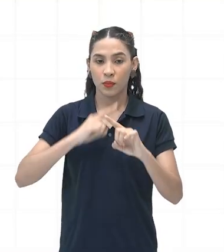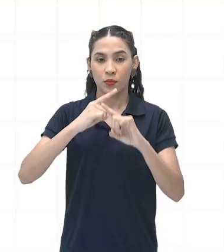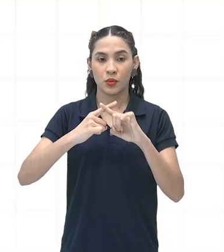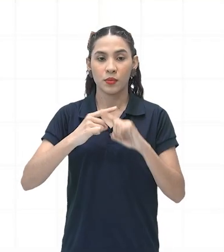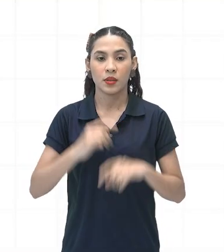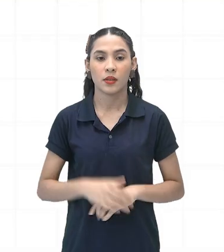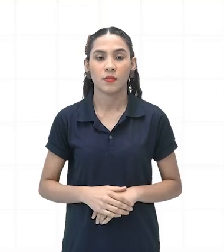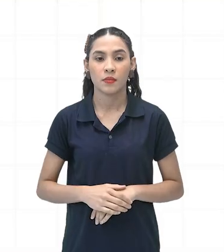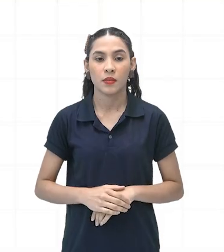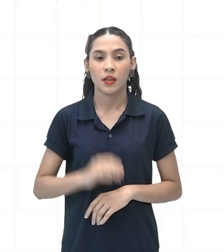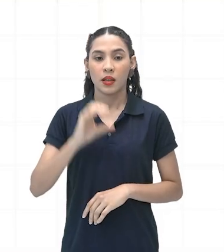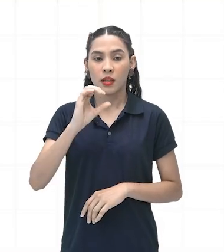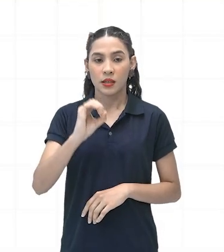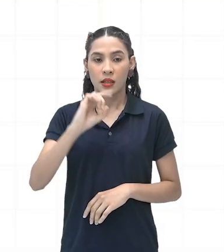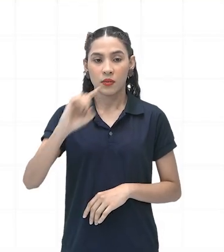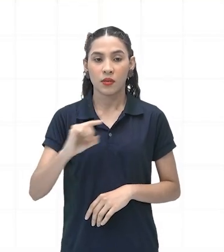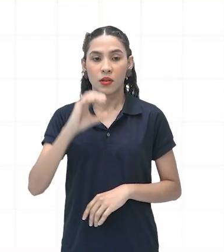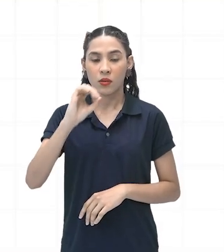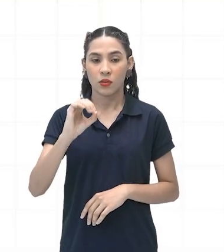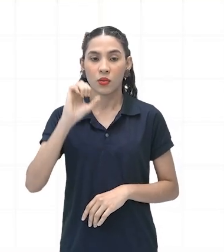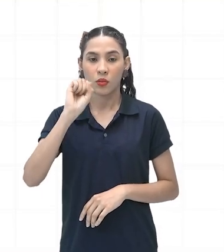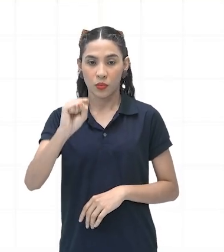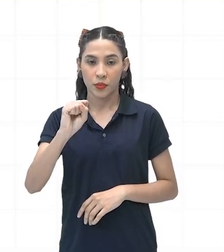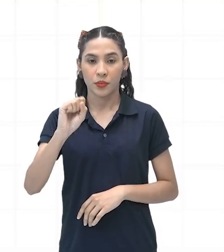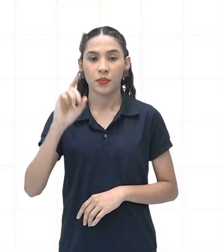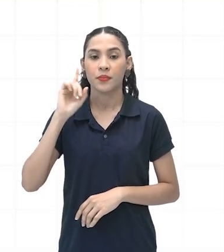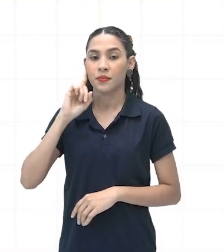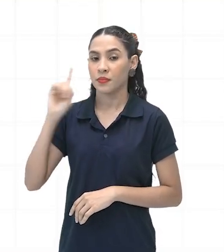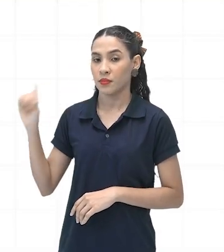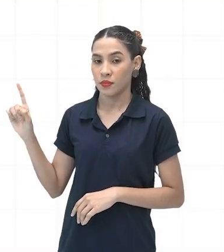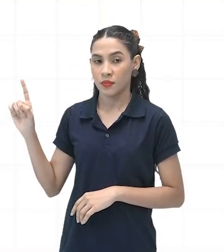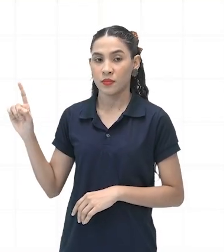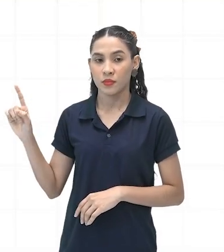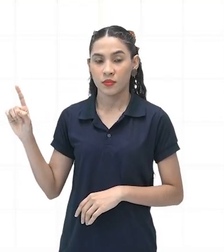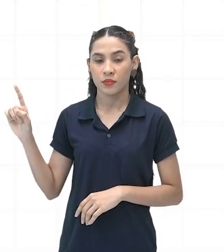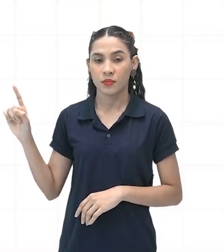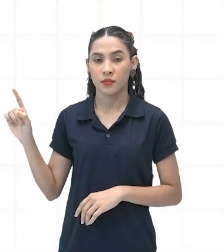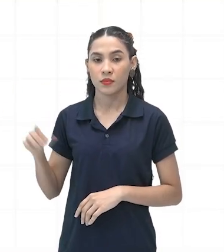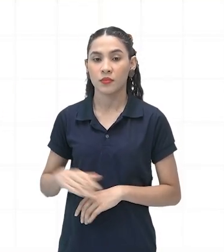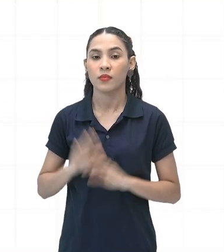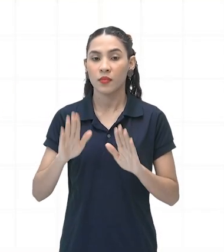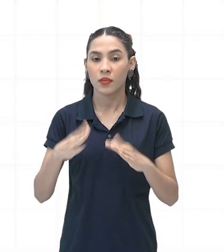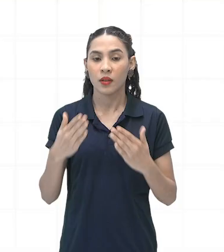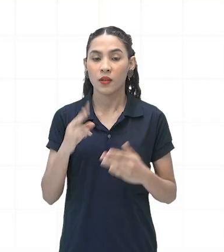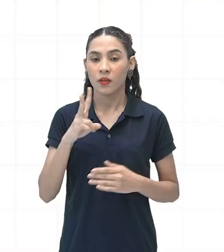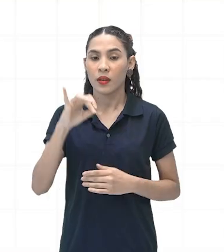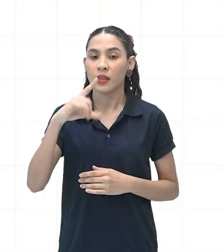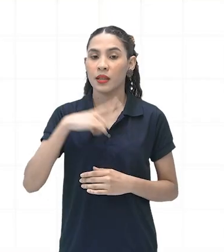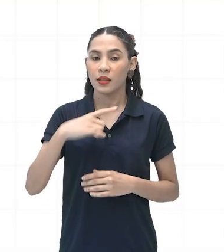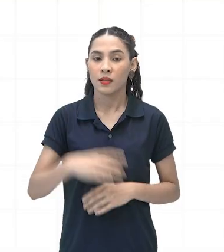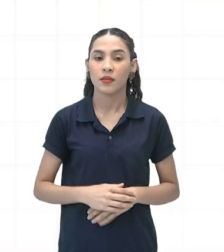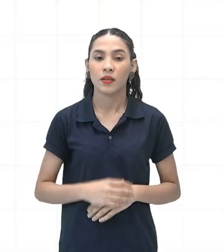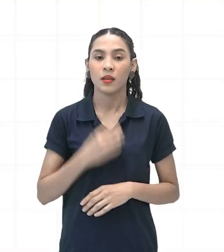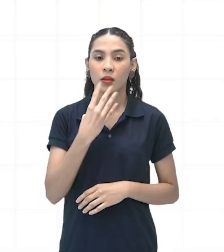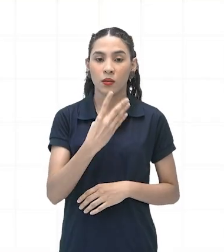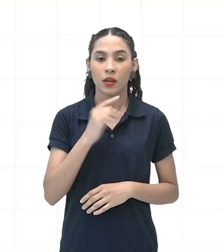e vou multiplicar por 8%. Então, é 0,08. Então, nós vamos obter o valor